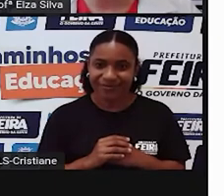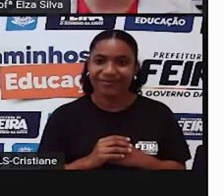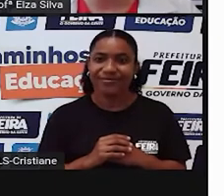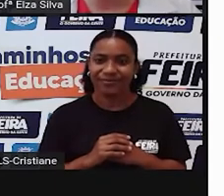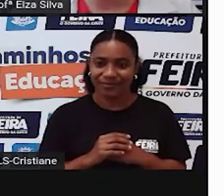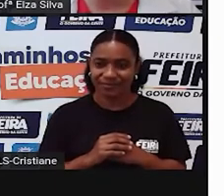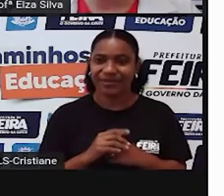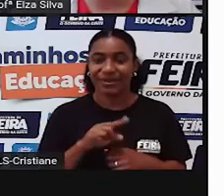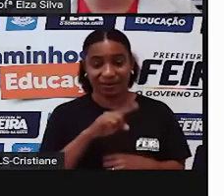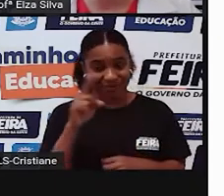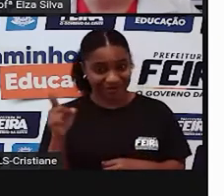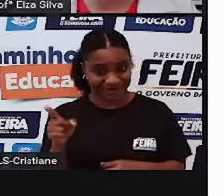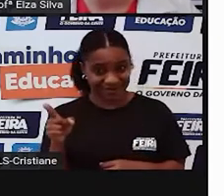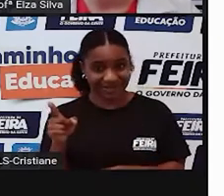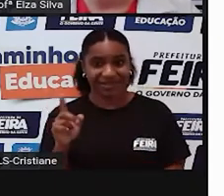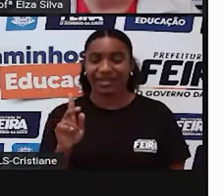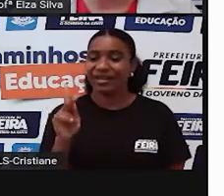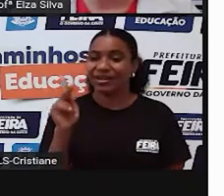Be.